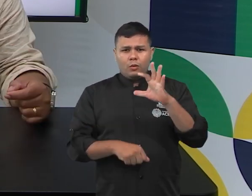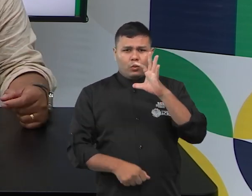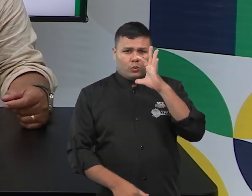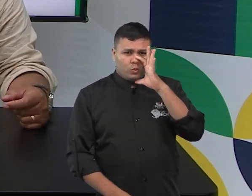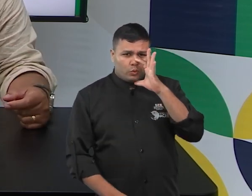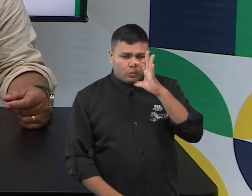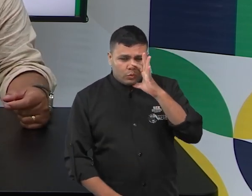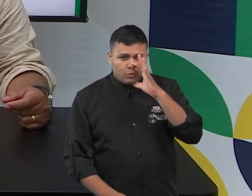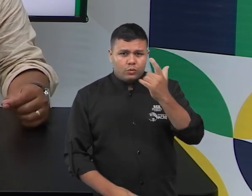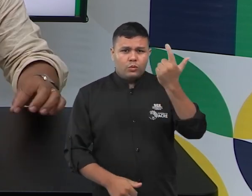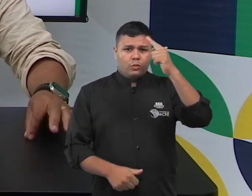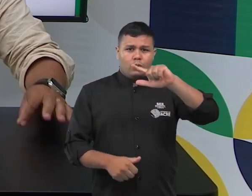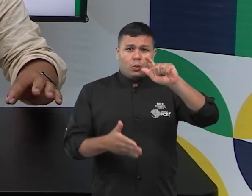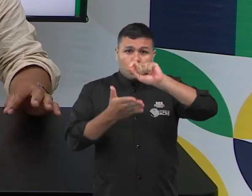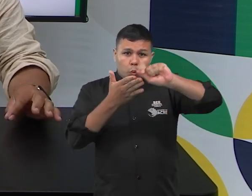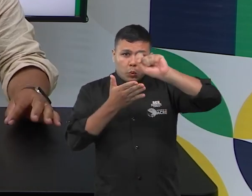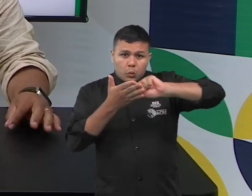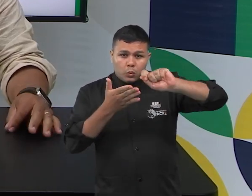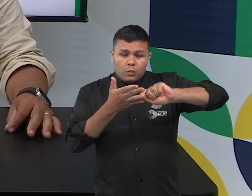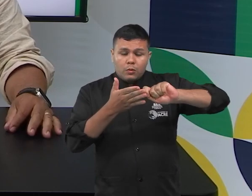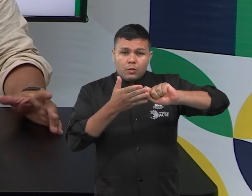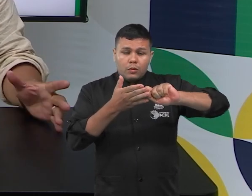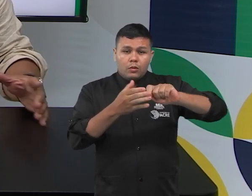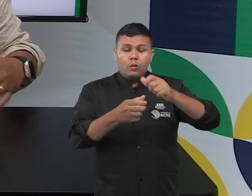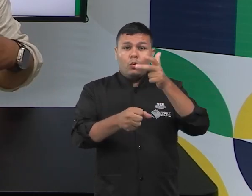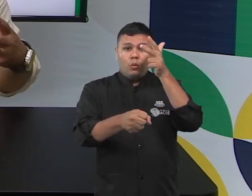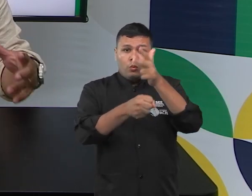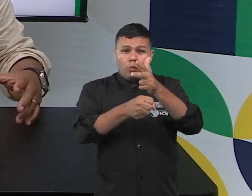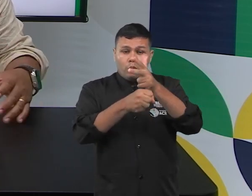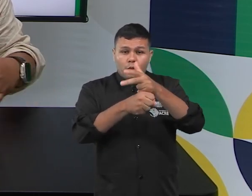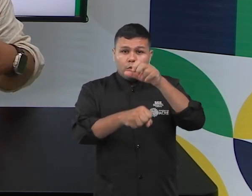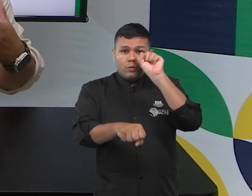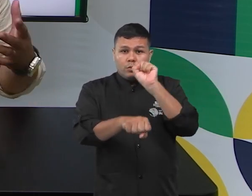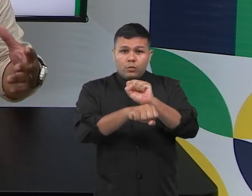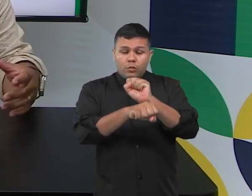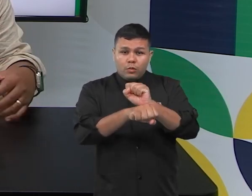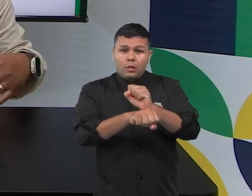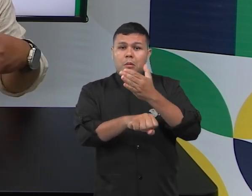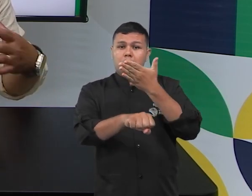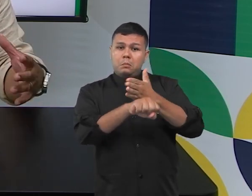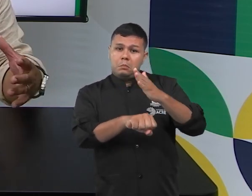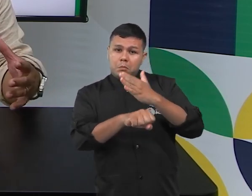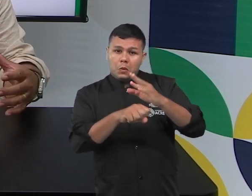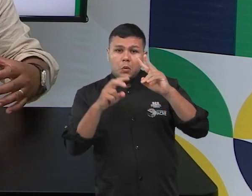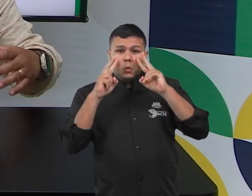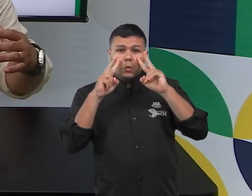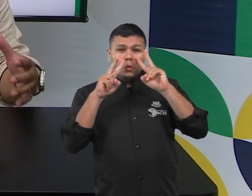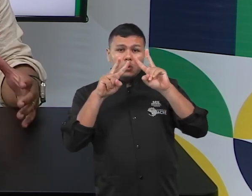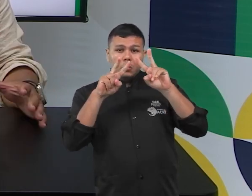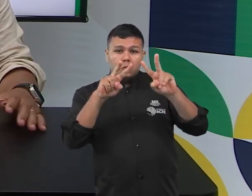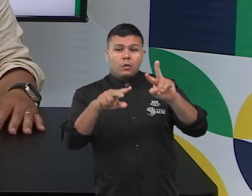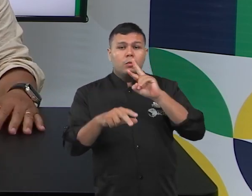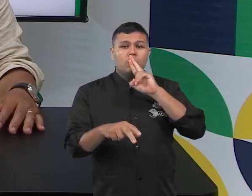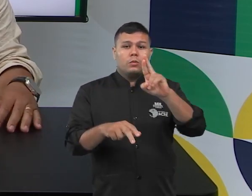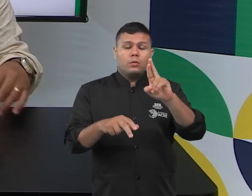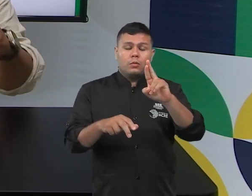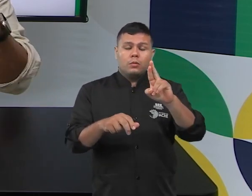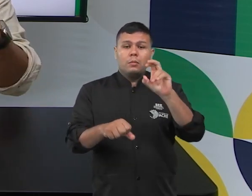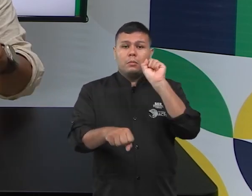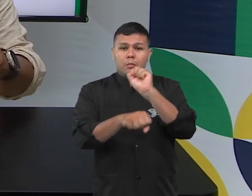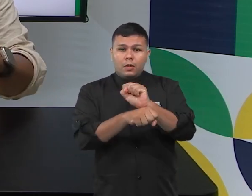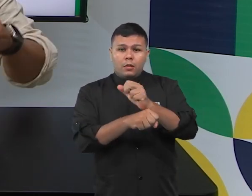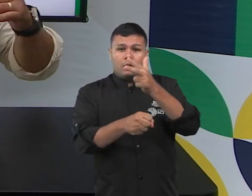faça suas anotações durante a aula, pare quando for necessário. Exercícios, veja a resolução, pare o vídeo, depois retome de